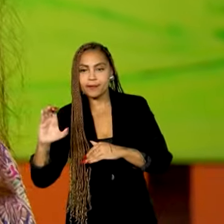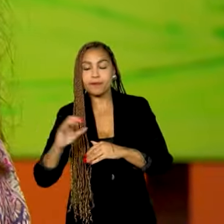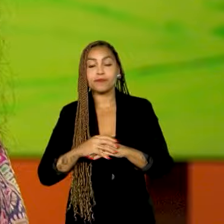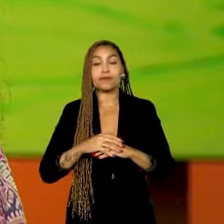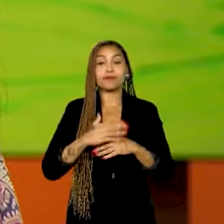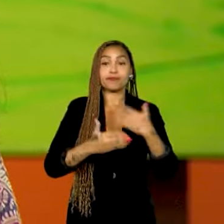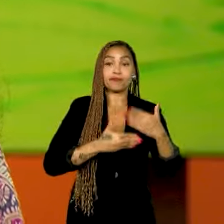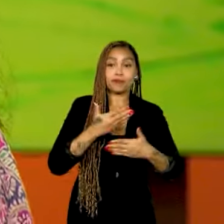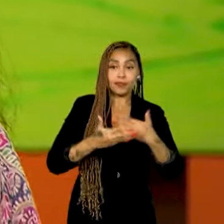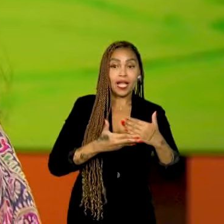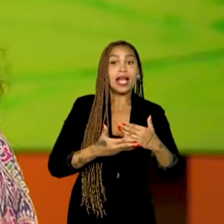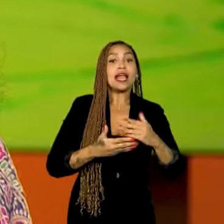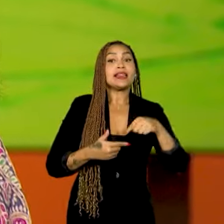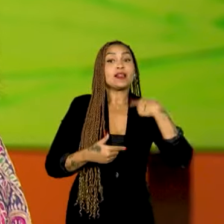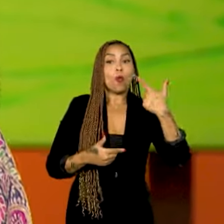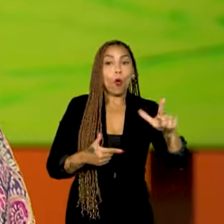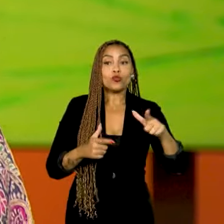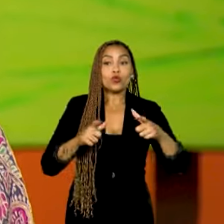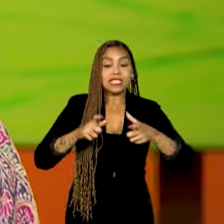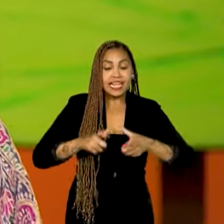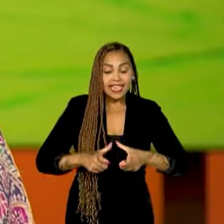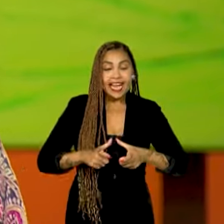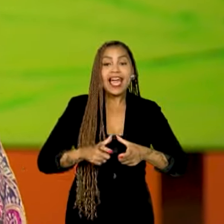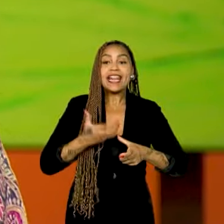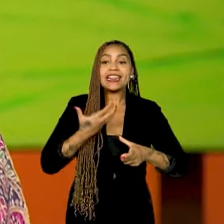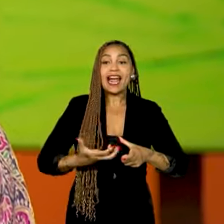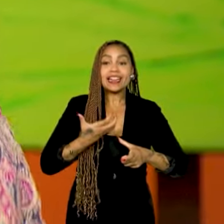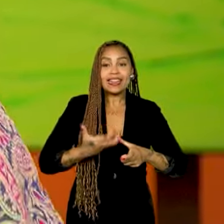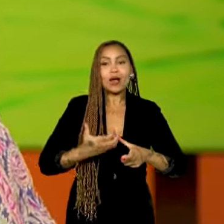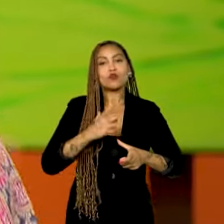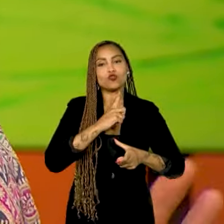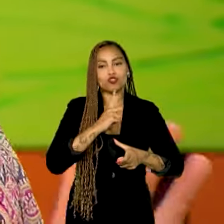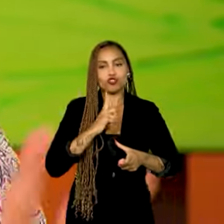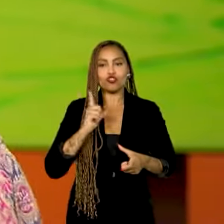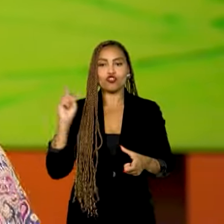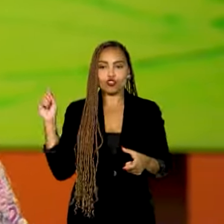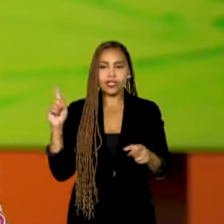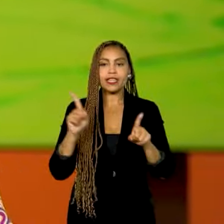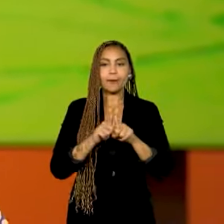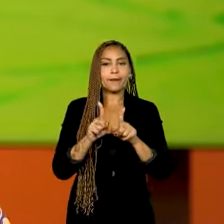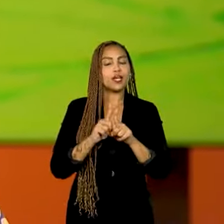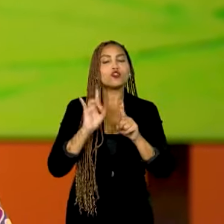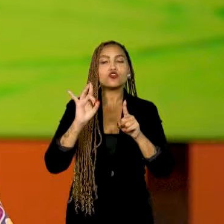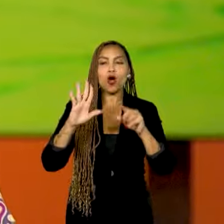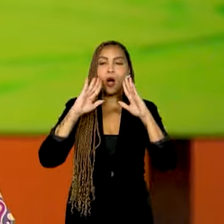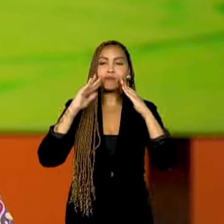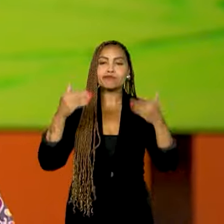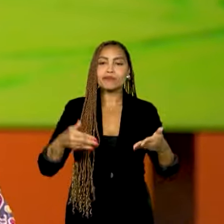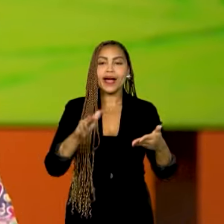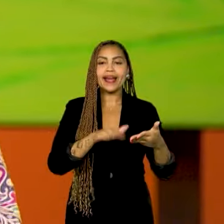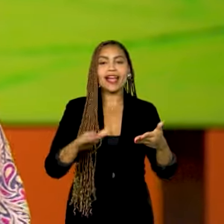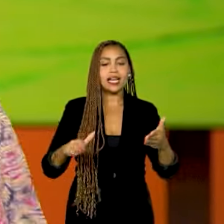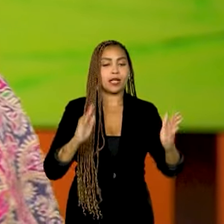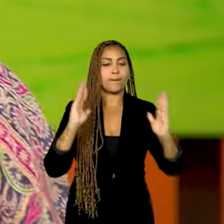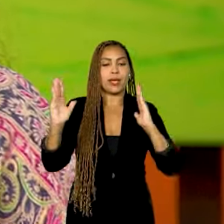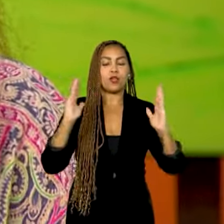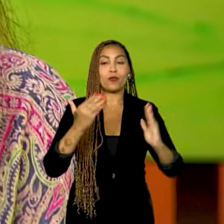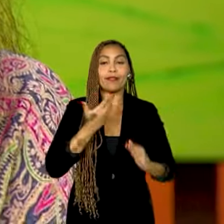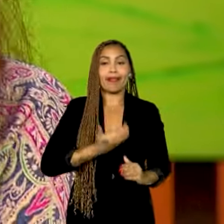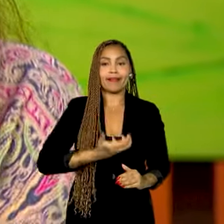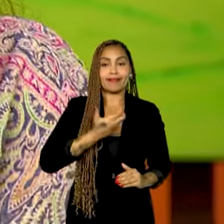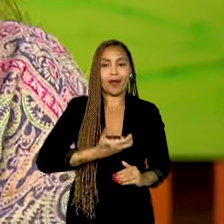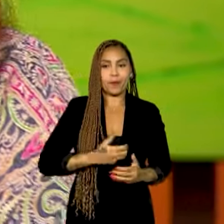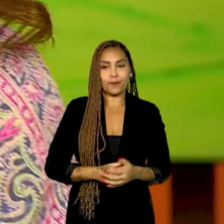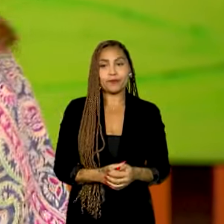outro CD que foi de Natal. Que também tá aí. Que é só para as crianças na época de Natal. Então foi assim, foi